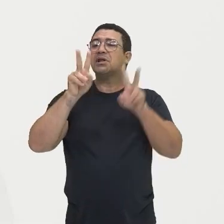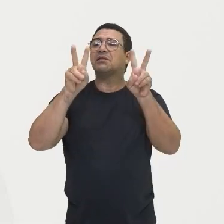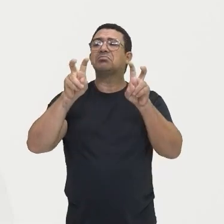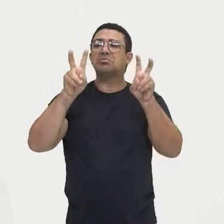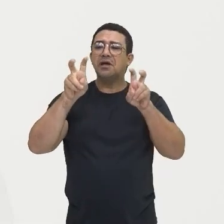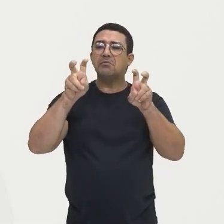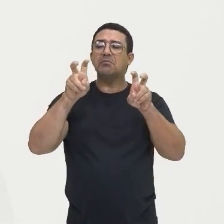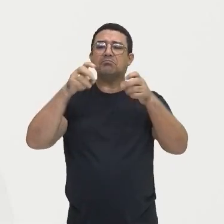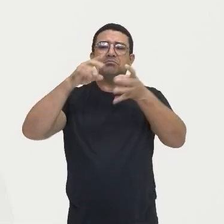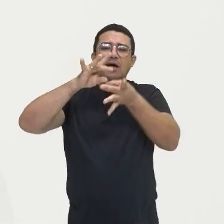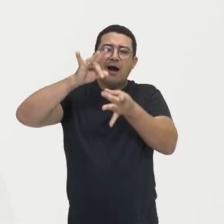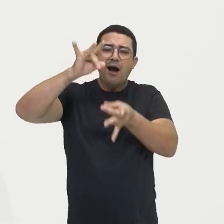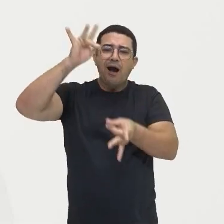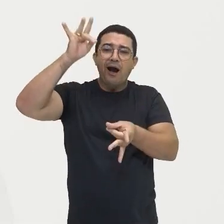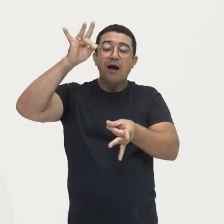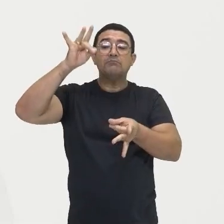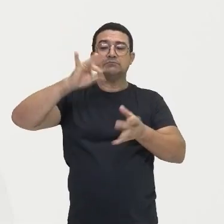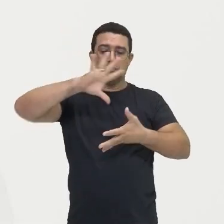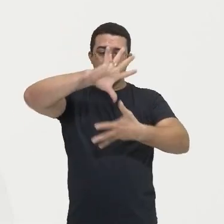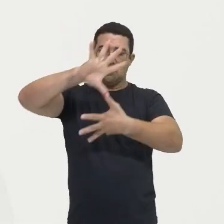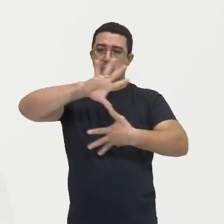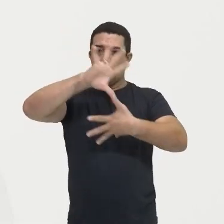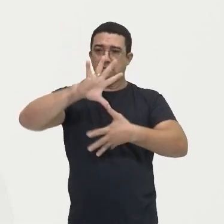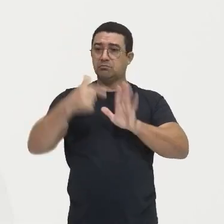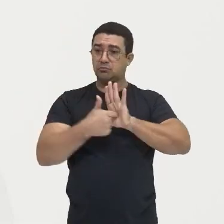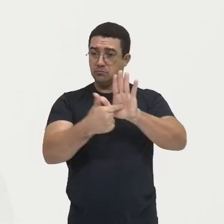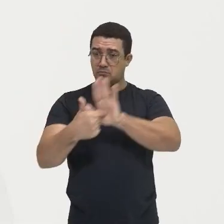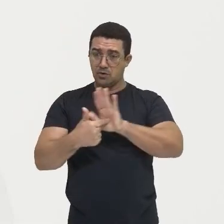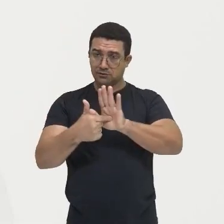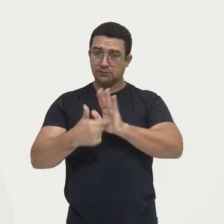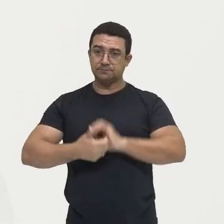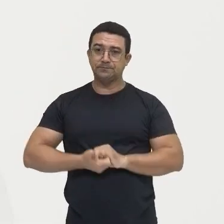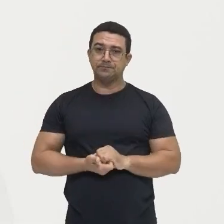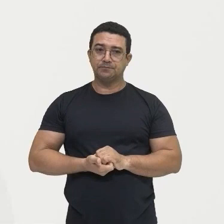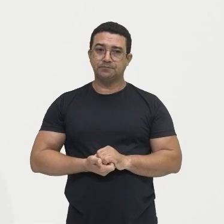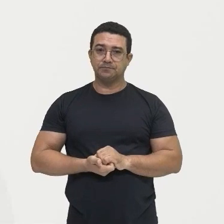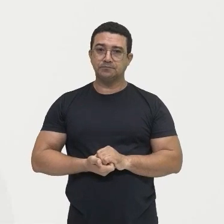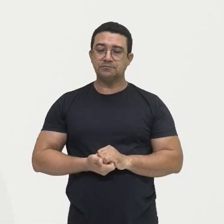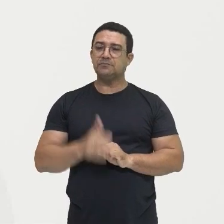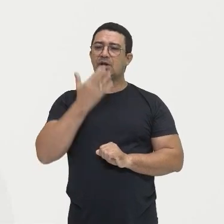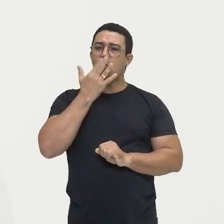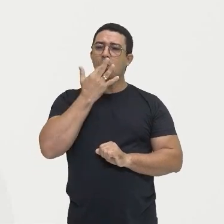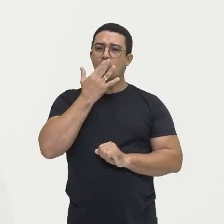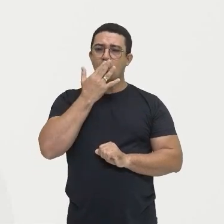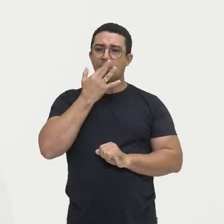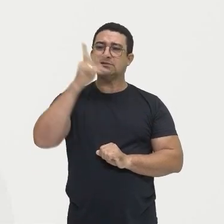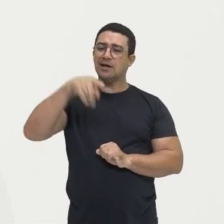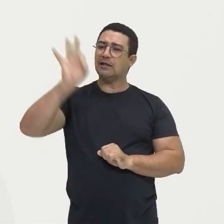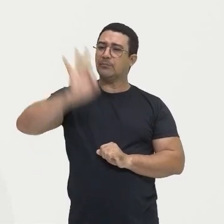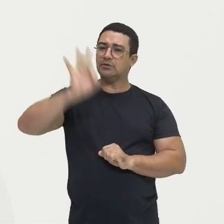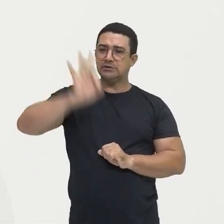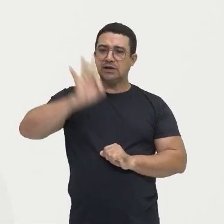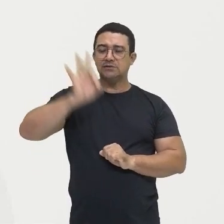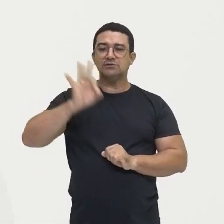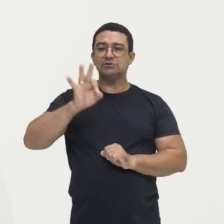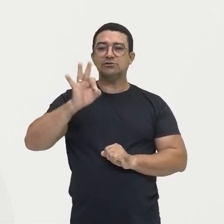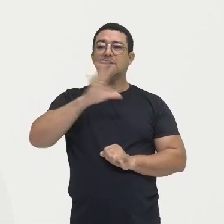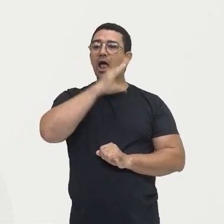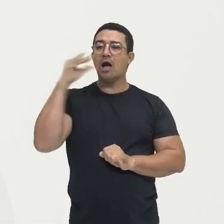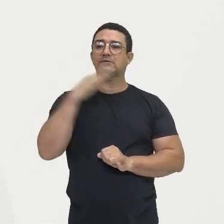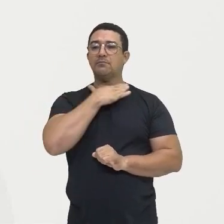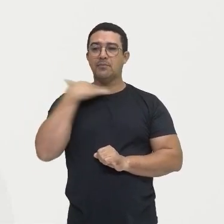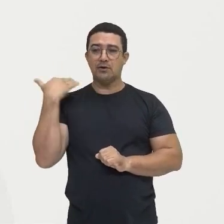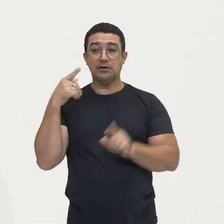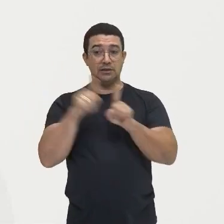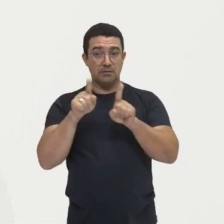mais detalhada que o mapa ele está abordando. Então, ele espacializa aqui, através dessas cores, a taxa de mortalidade. A gente